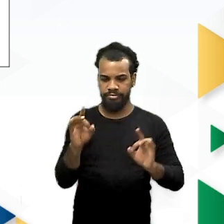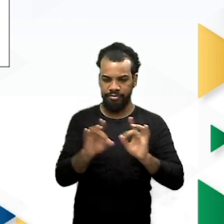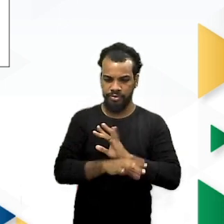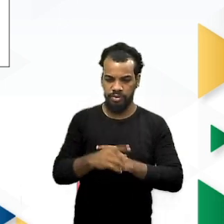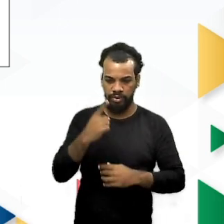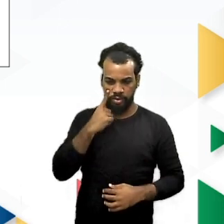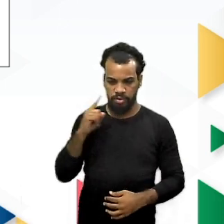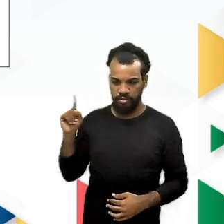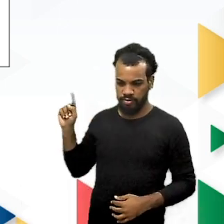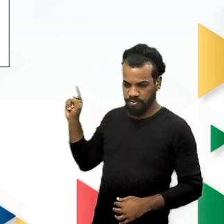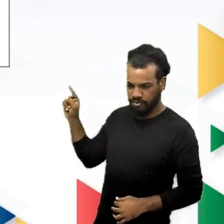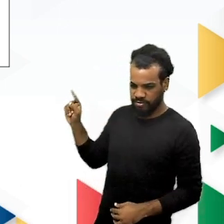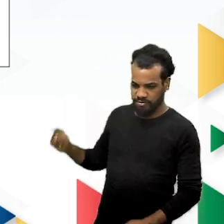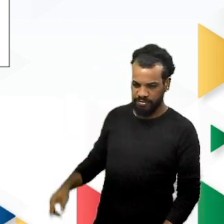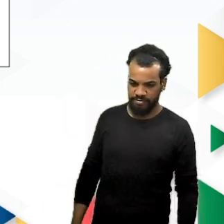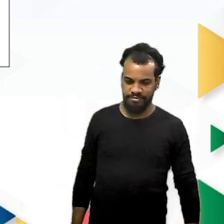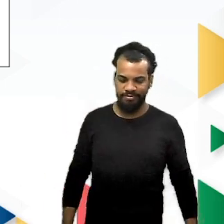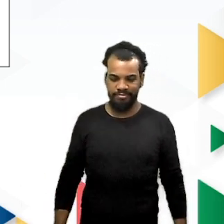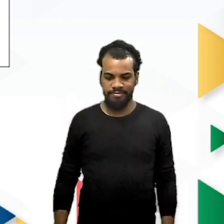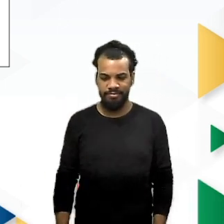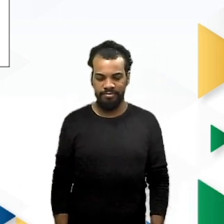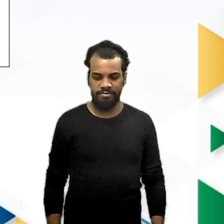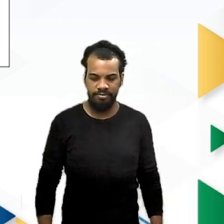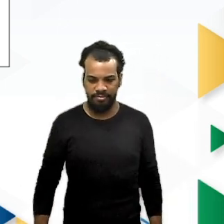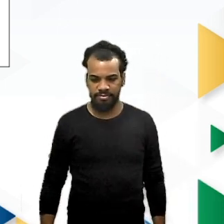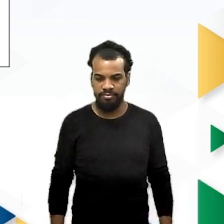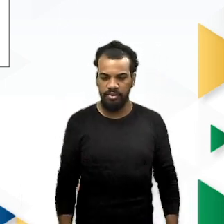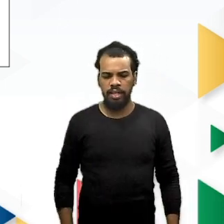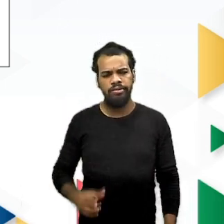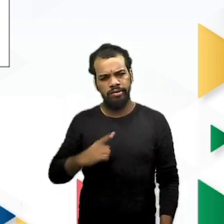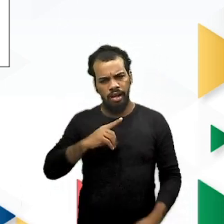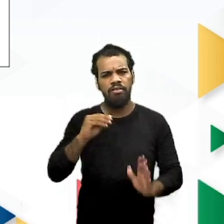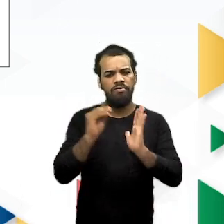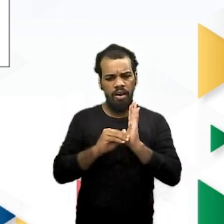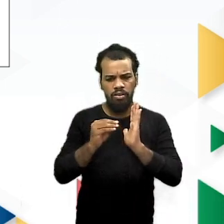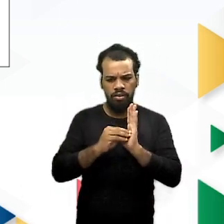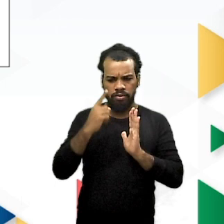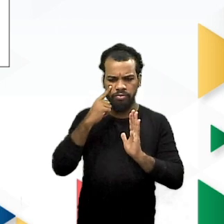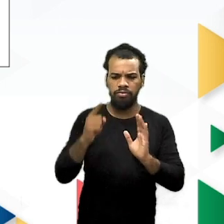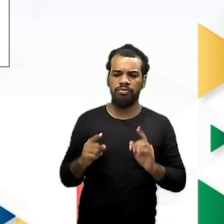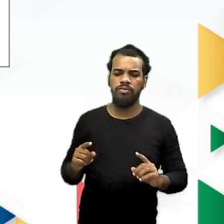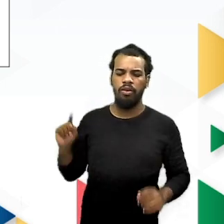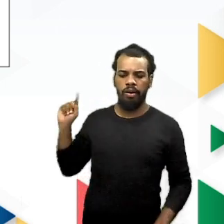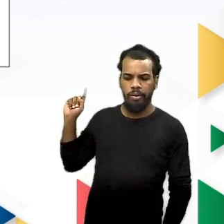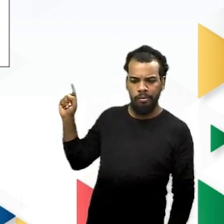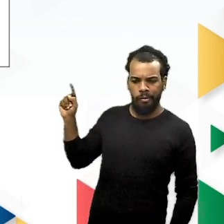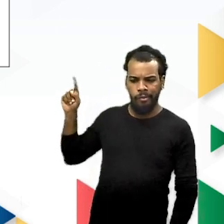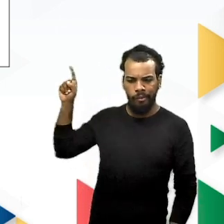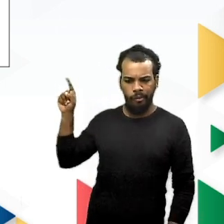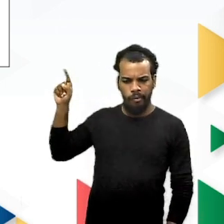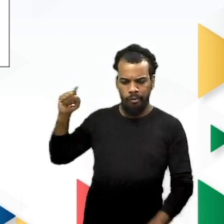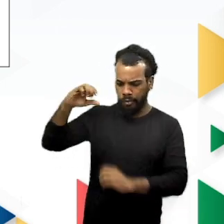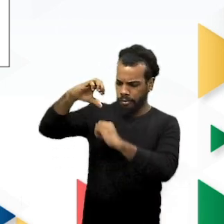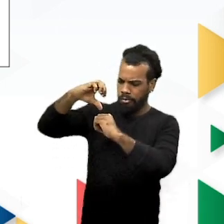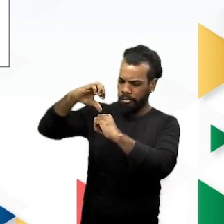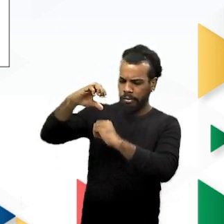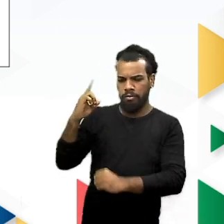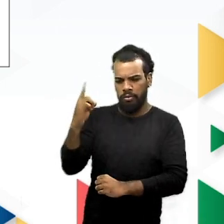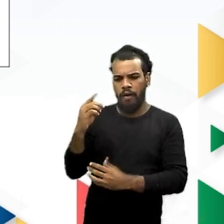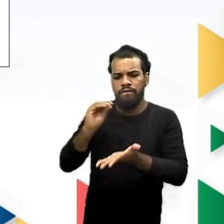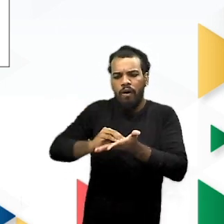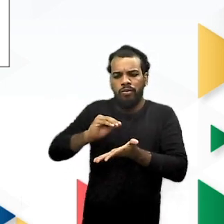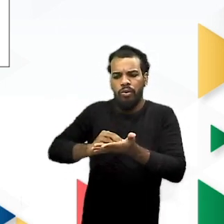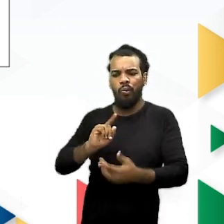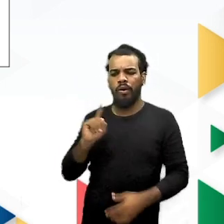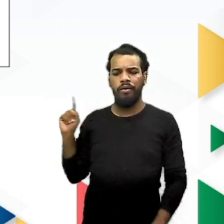que a sequência de figuras abaixo está incompleta, com essa interrogação na última figura que está faltando, à sua